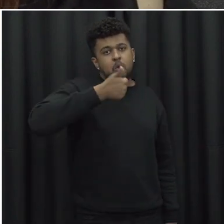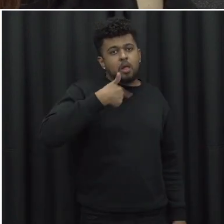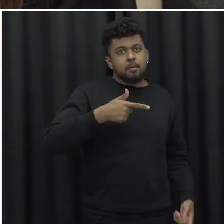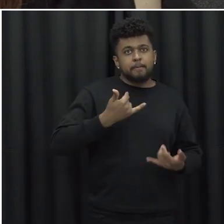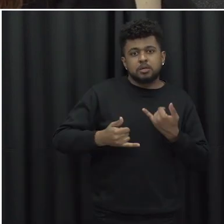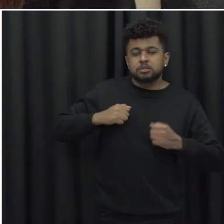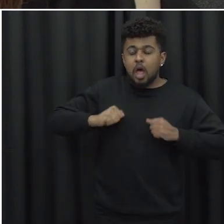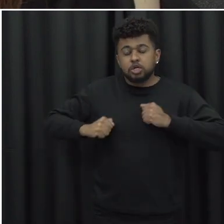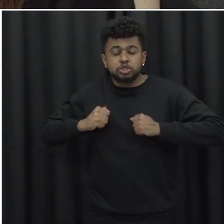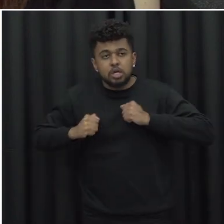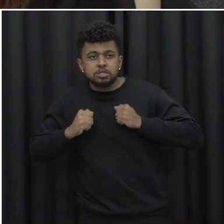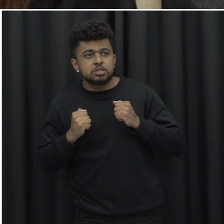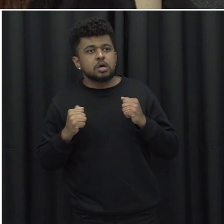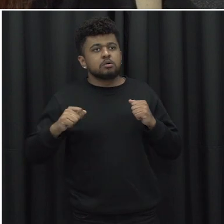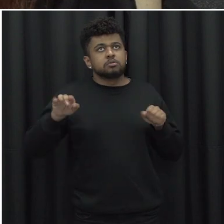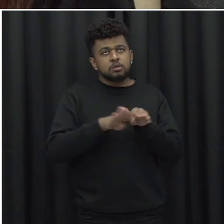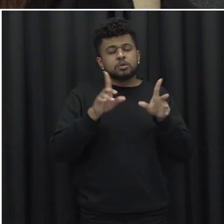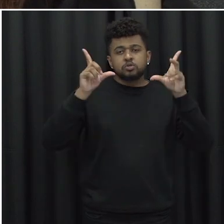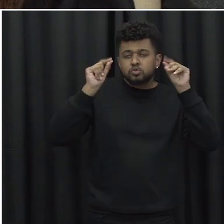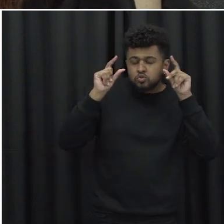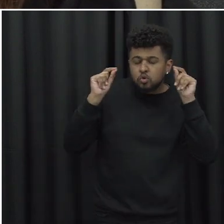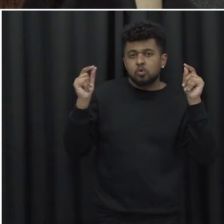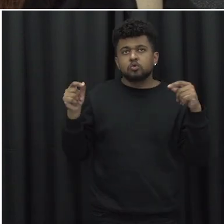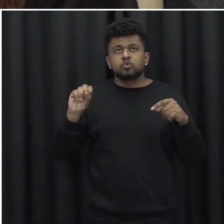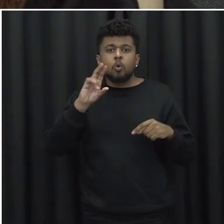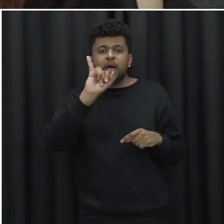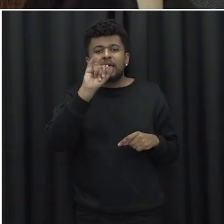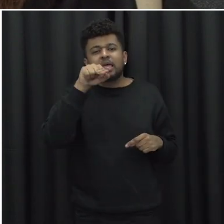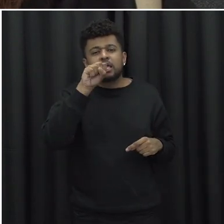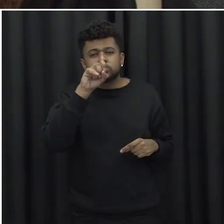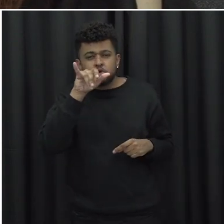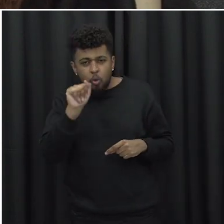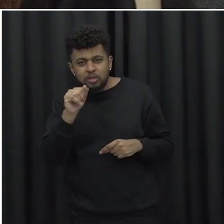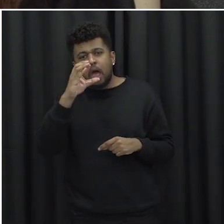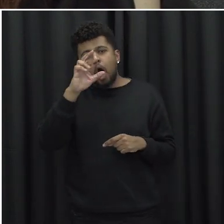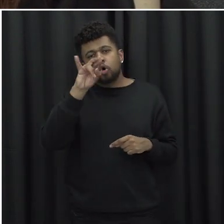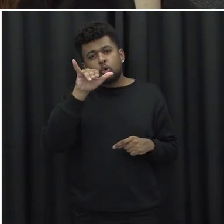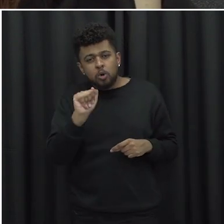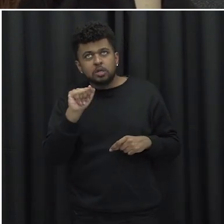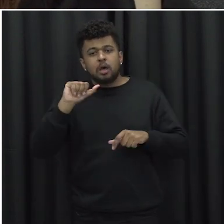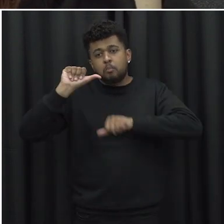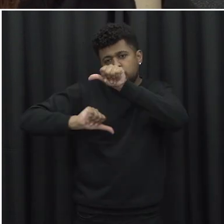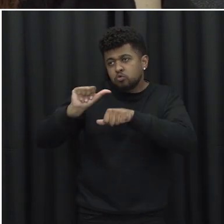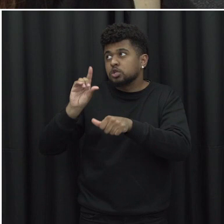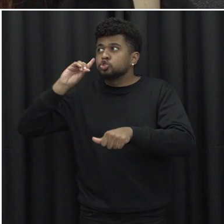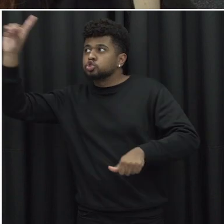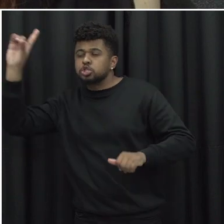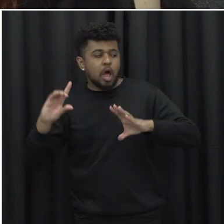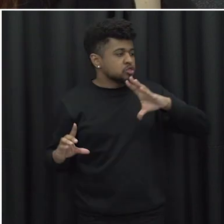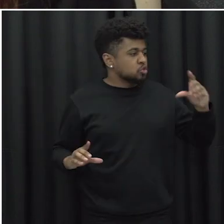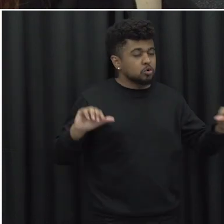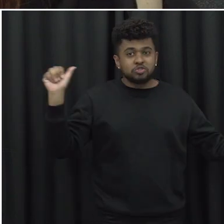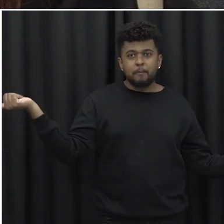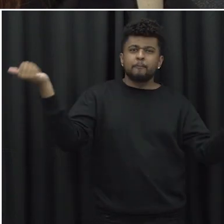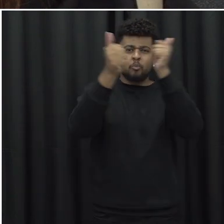é na questão da agitação, no distúrbio do sono, na insônia crônica, na mudança do dia pela noite, que o